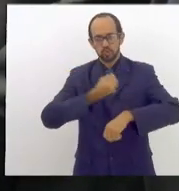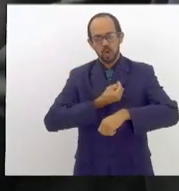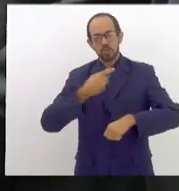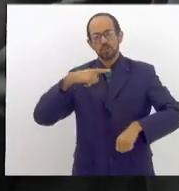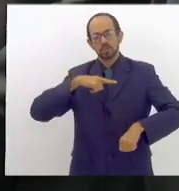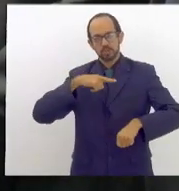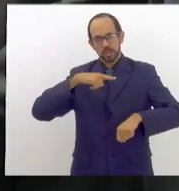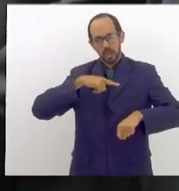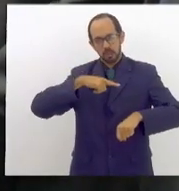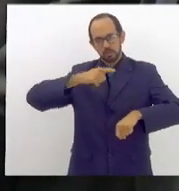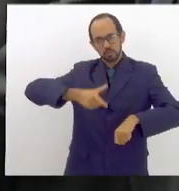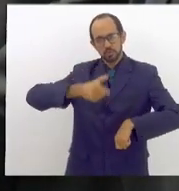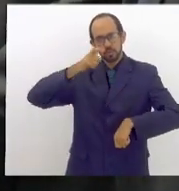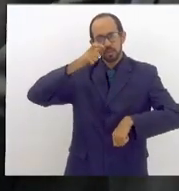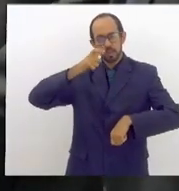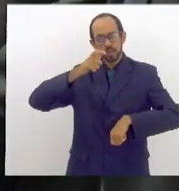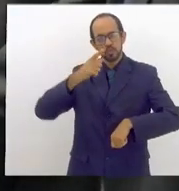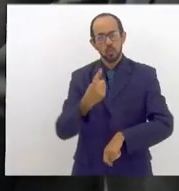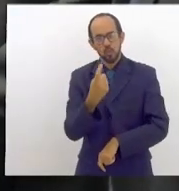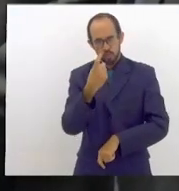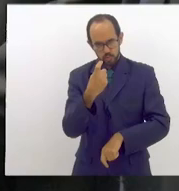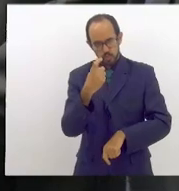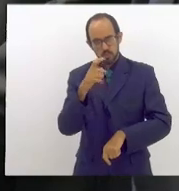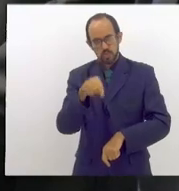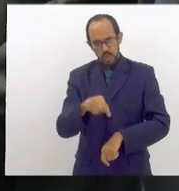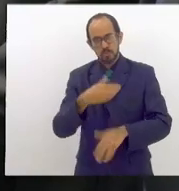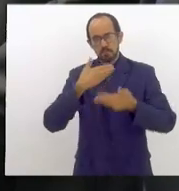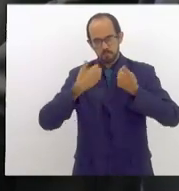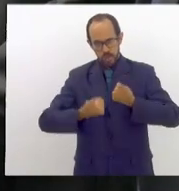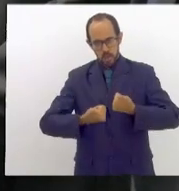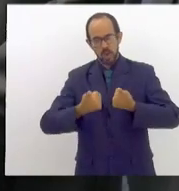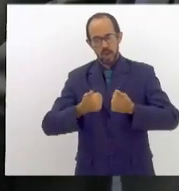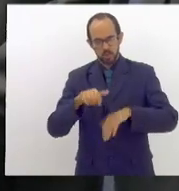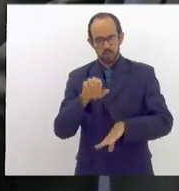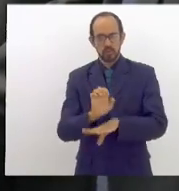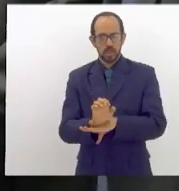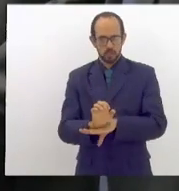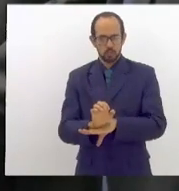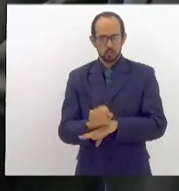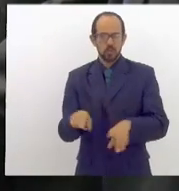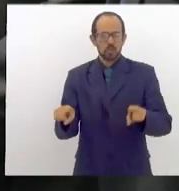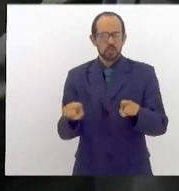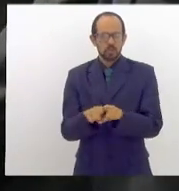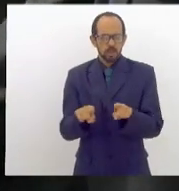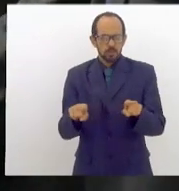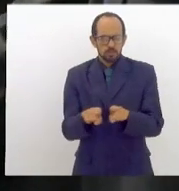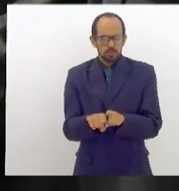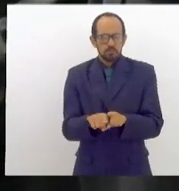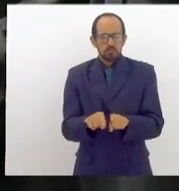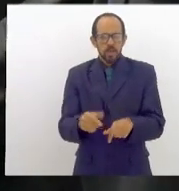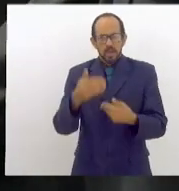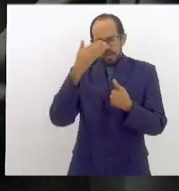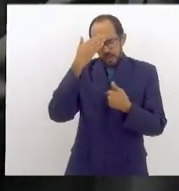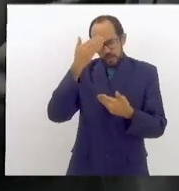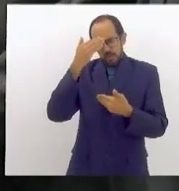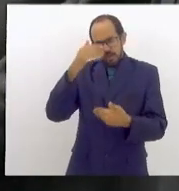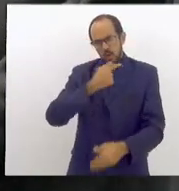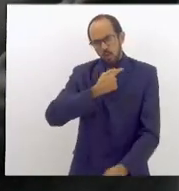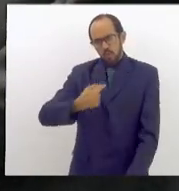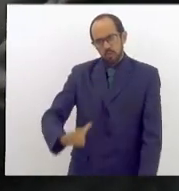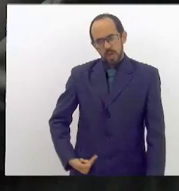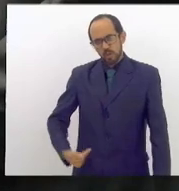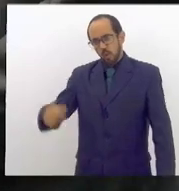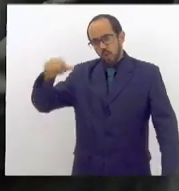só intuito que é de fazer o melhor pelo nosso estado e agradecer também ao Governador Cláudio Castro